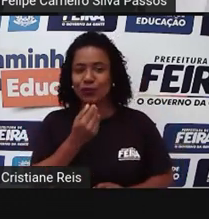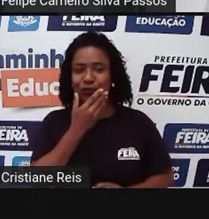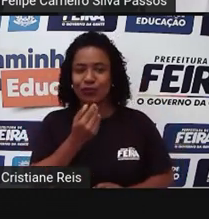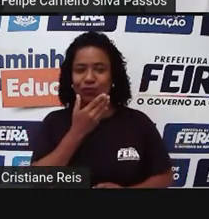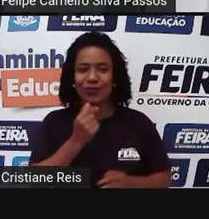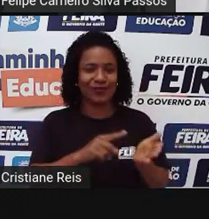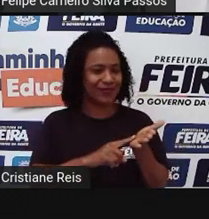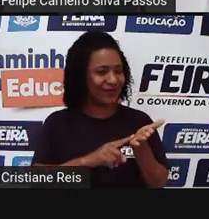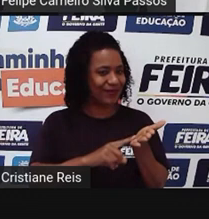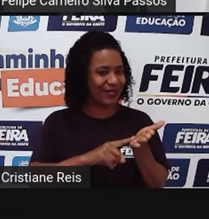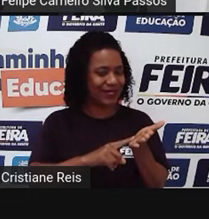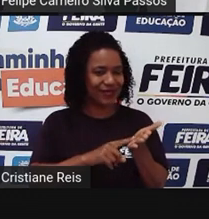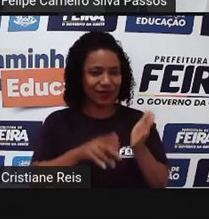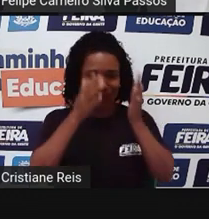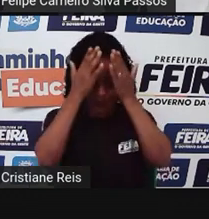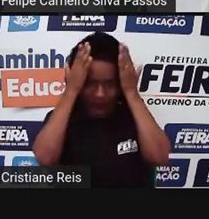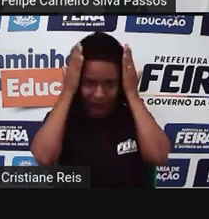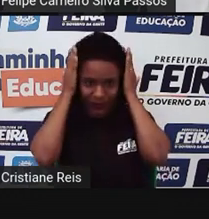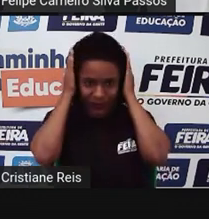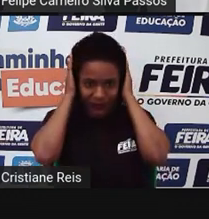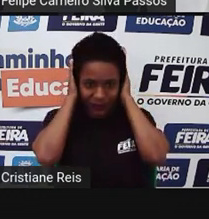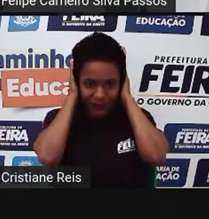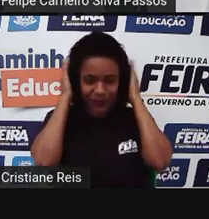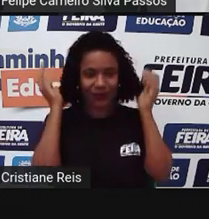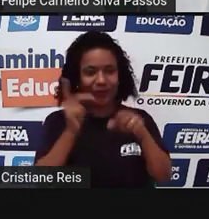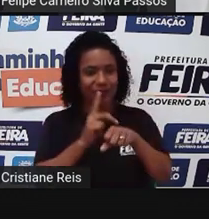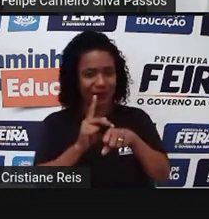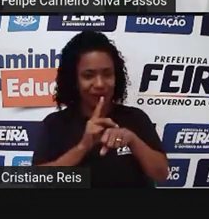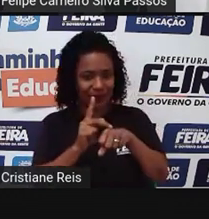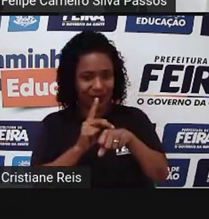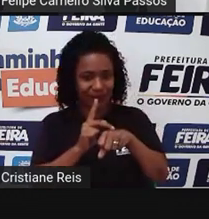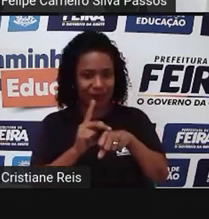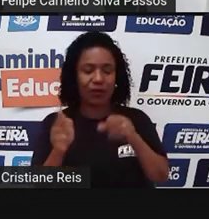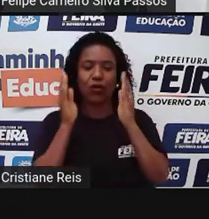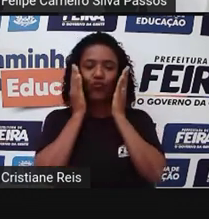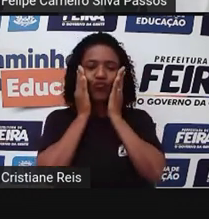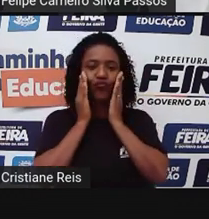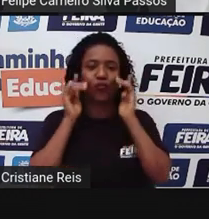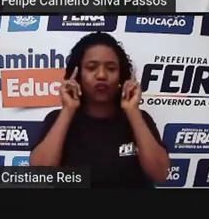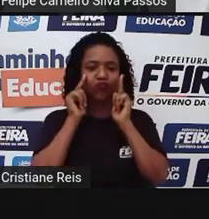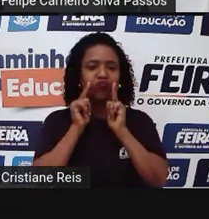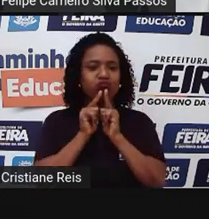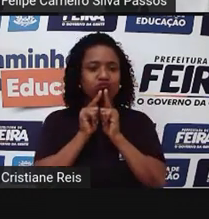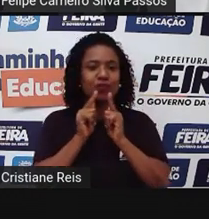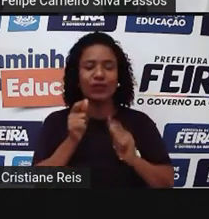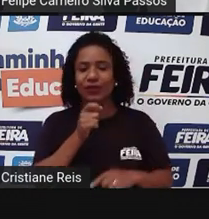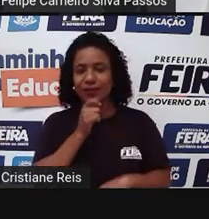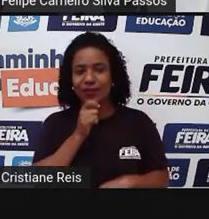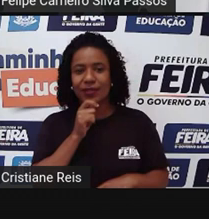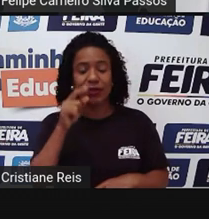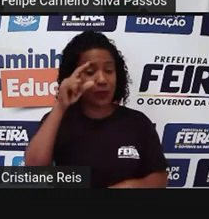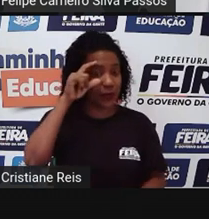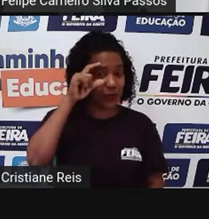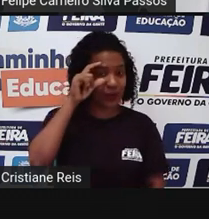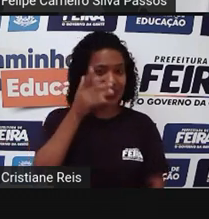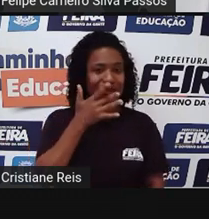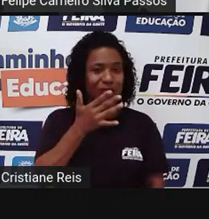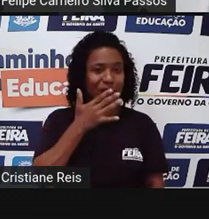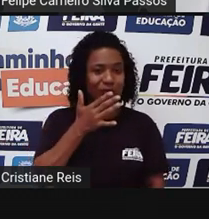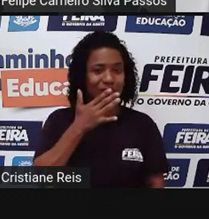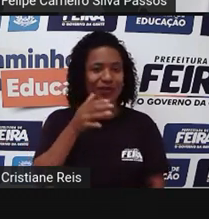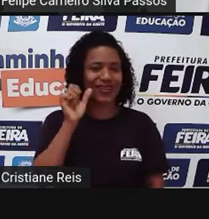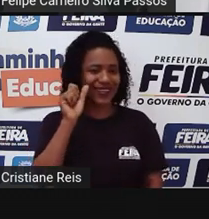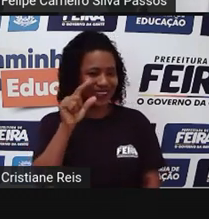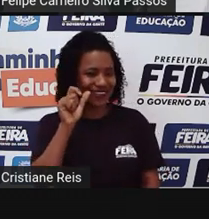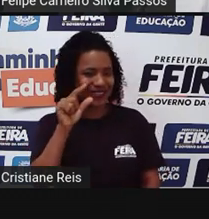homem branco, meu cabelo é preto, tá cortado curto, eu não uso barba, uso um óculos de armação